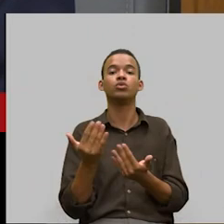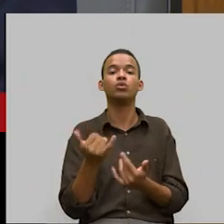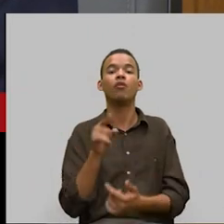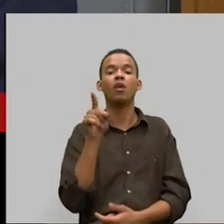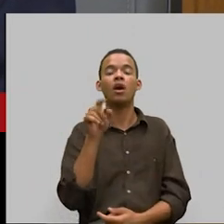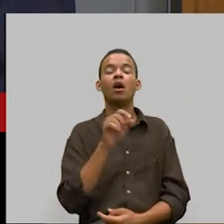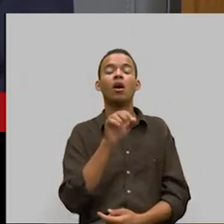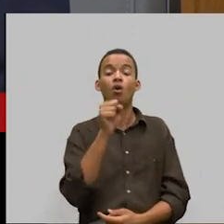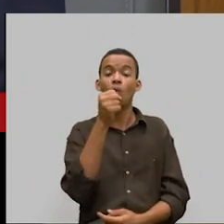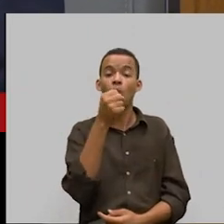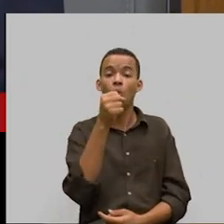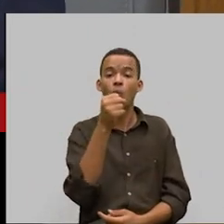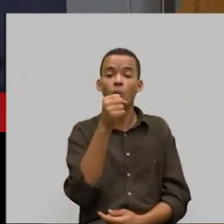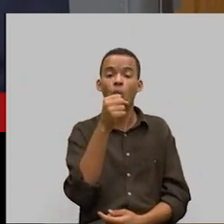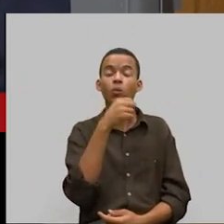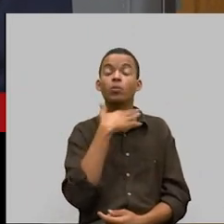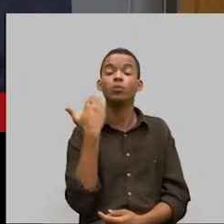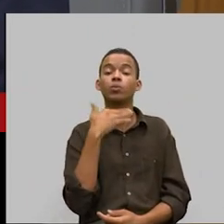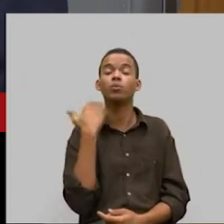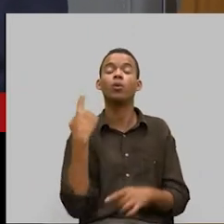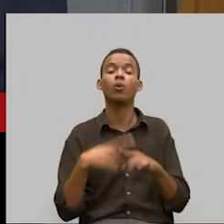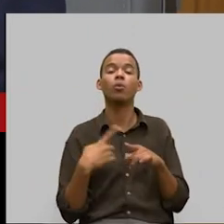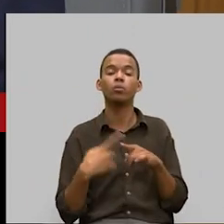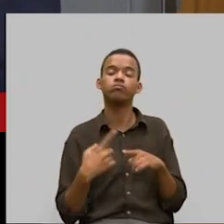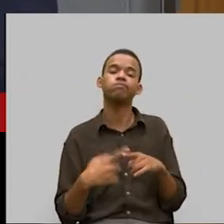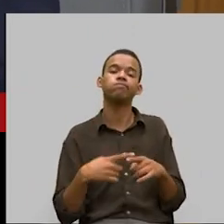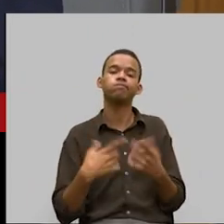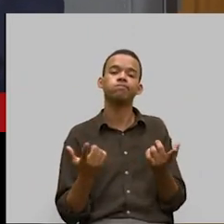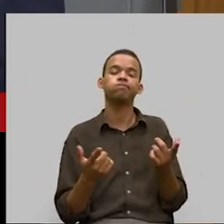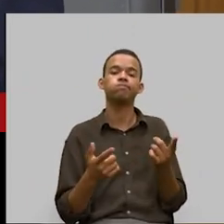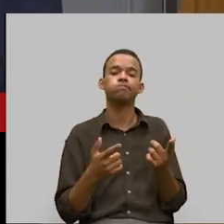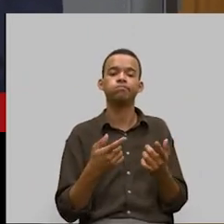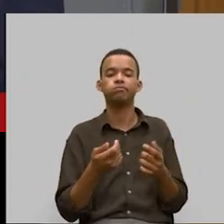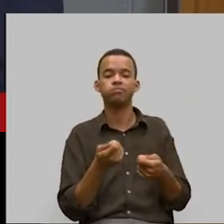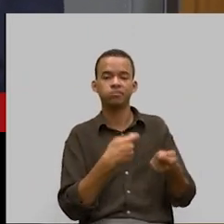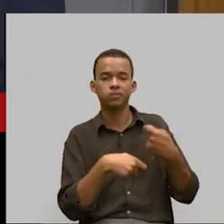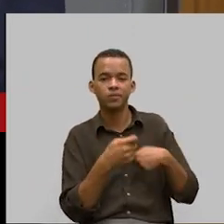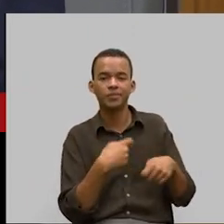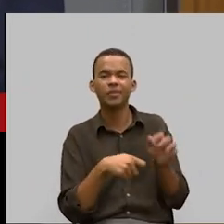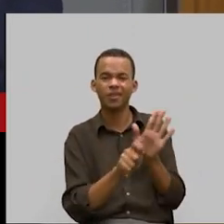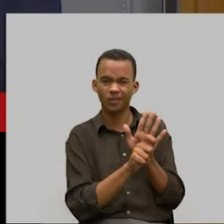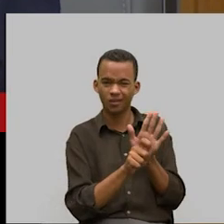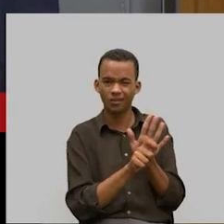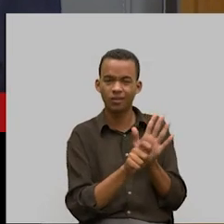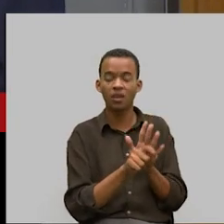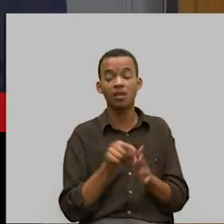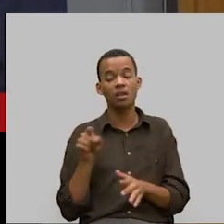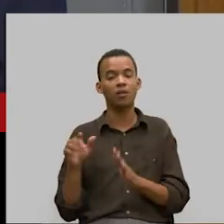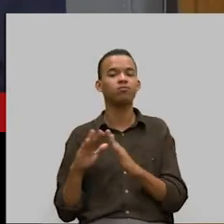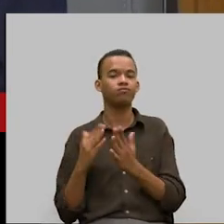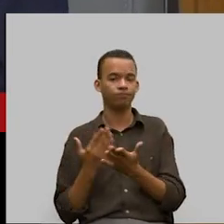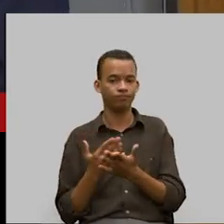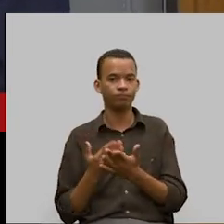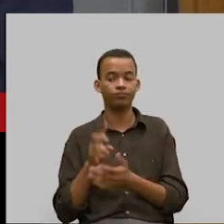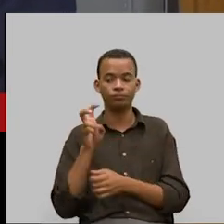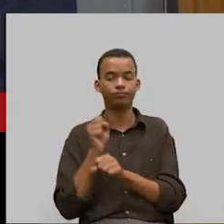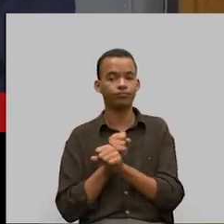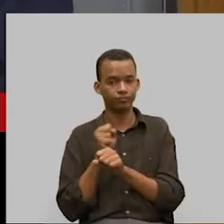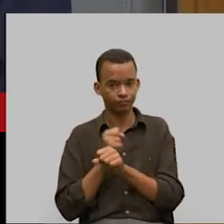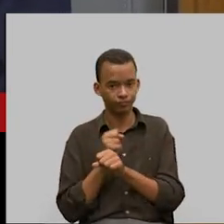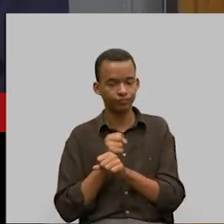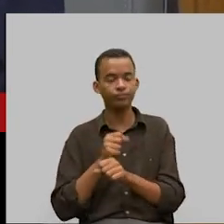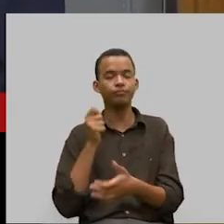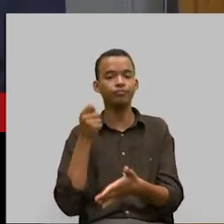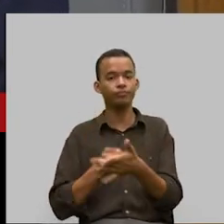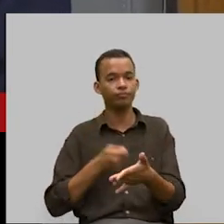vítima do tráfego porque não tem expectativa e essa escola que nasceu lá 5 anos em 5 anos de luta